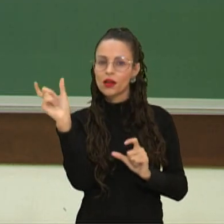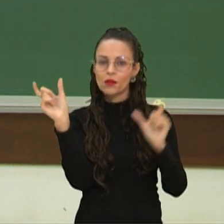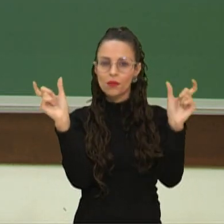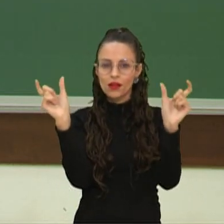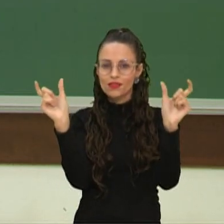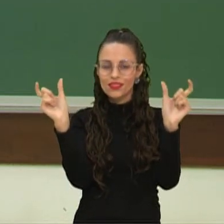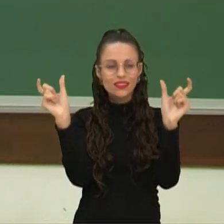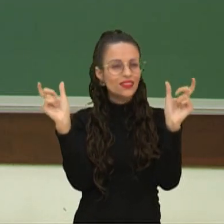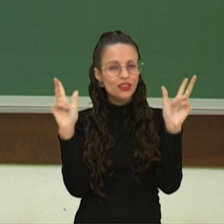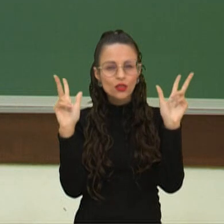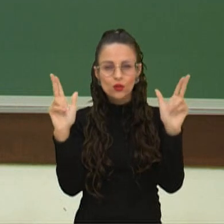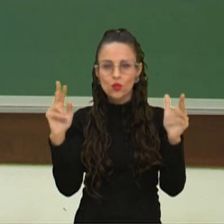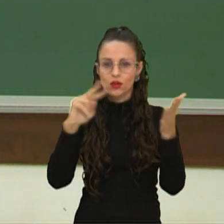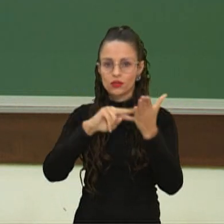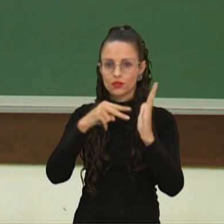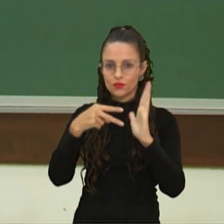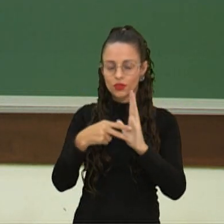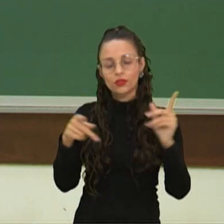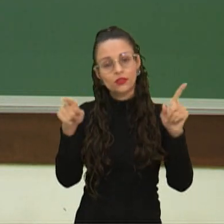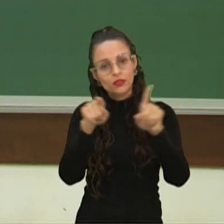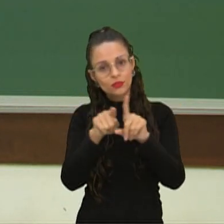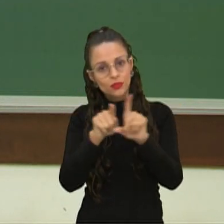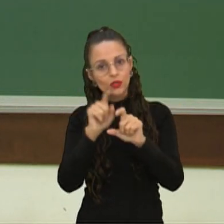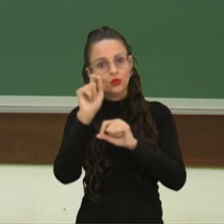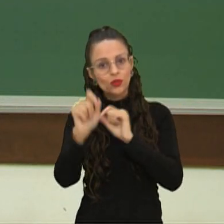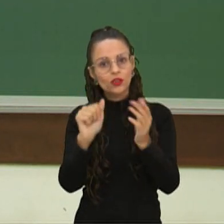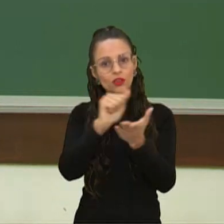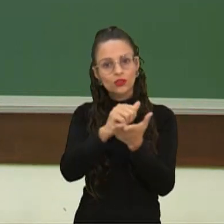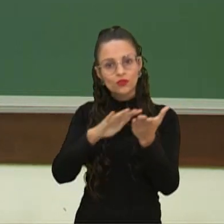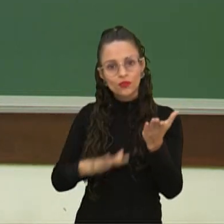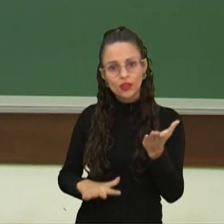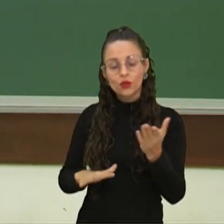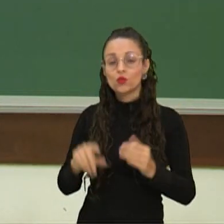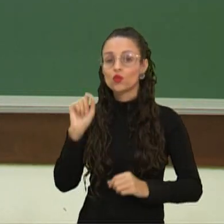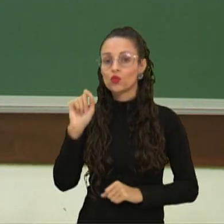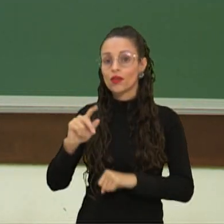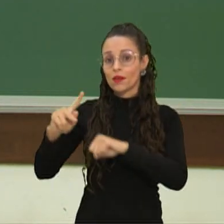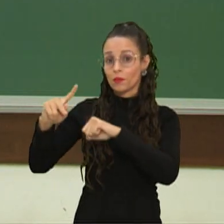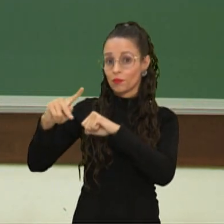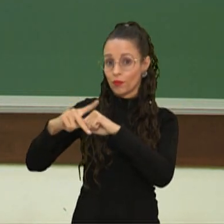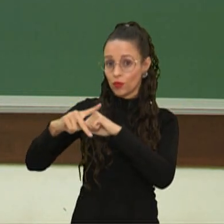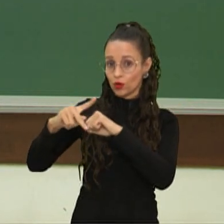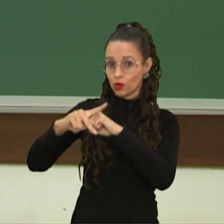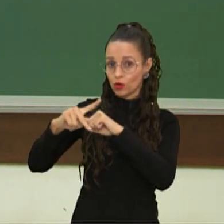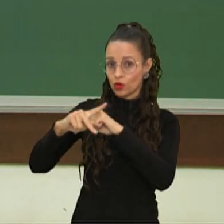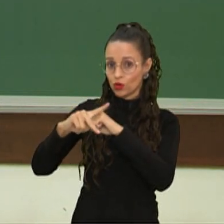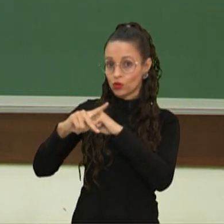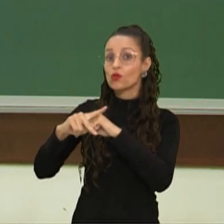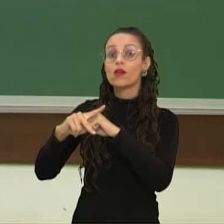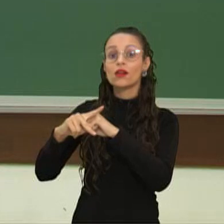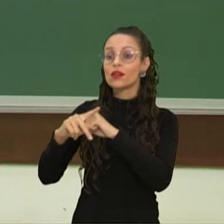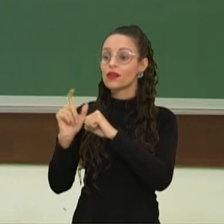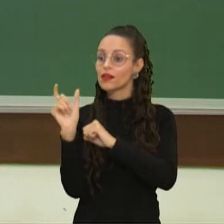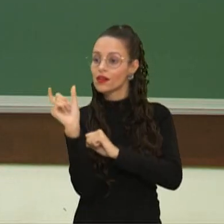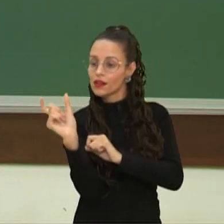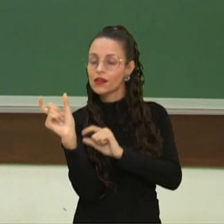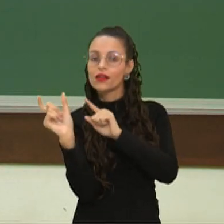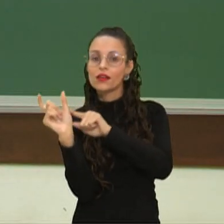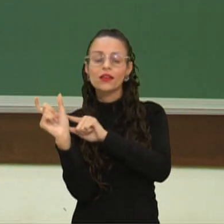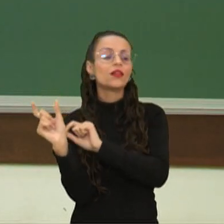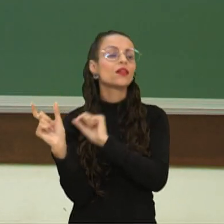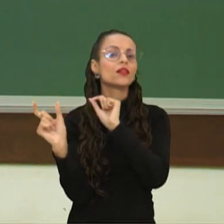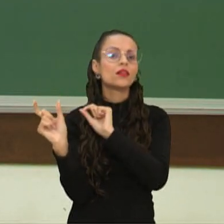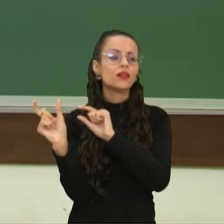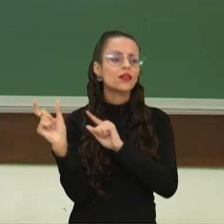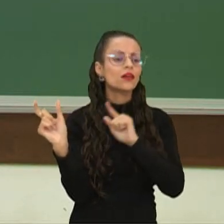mesmo significado. E, sobretudo, aquele tipo de atividade quando você tem um pronome, como a gente fez no slide anterior, em que você precisa procurar aqui